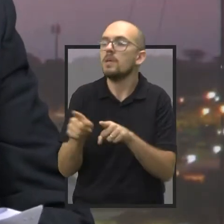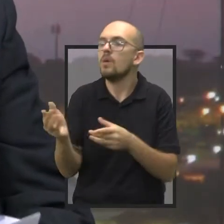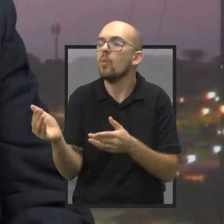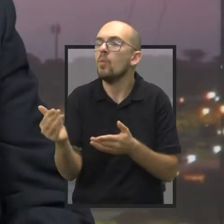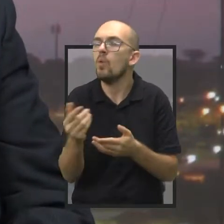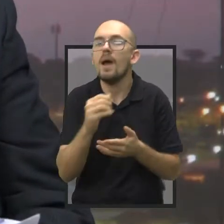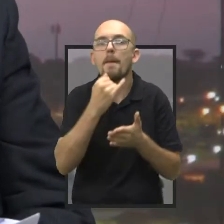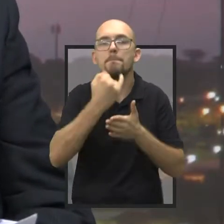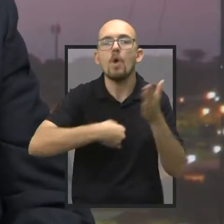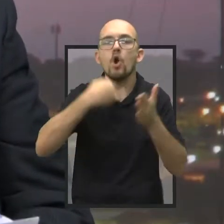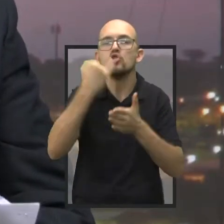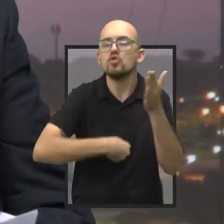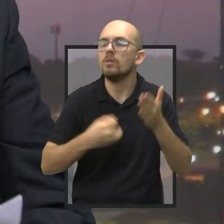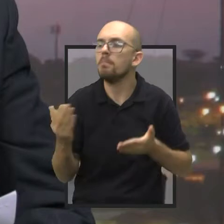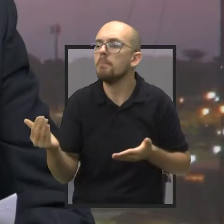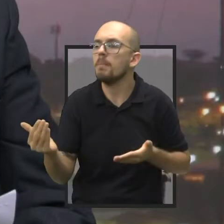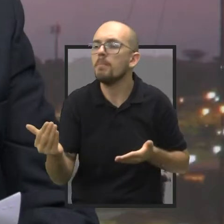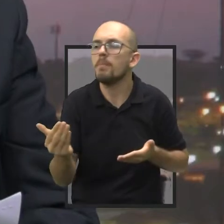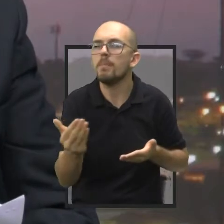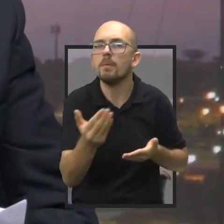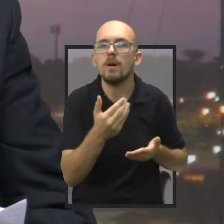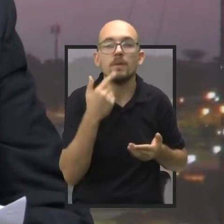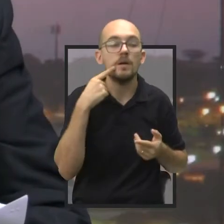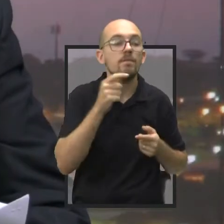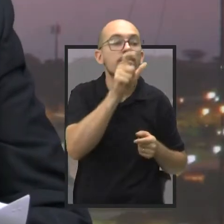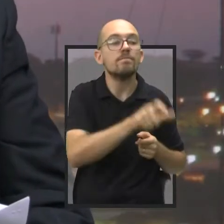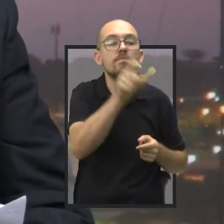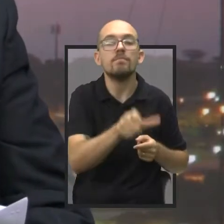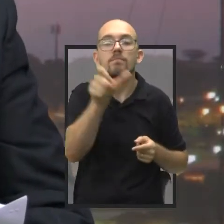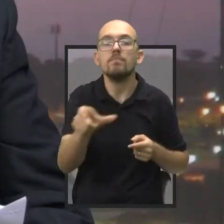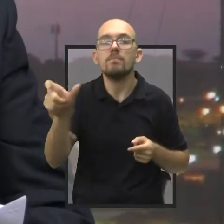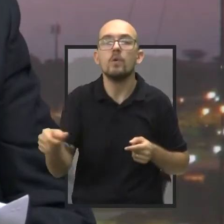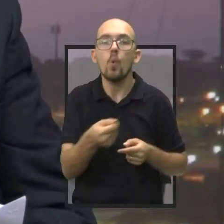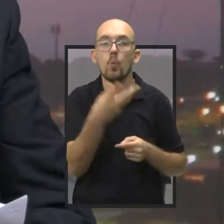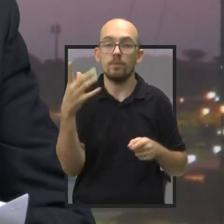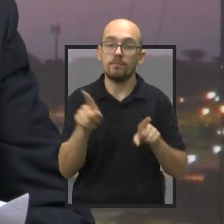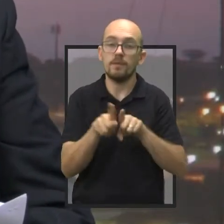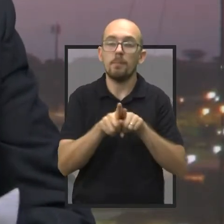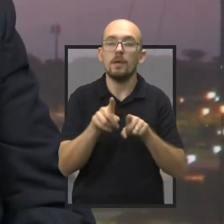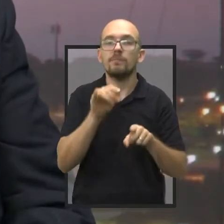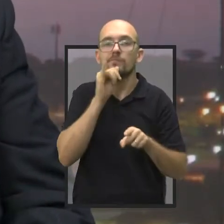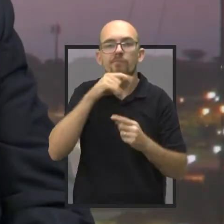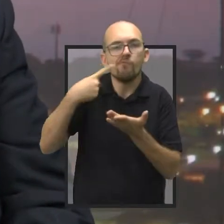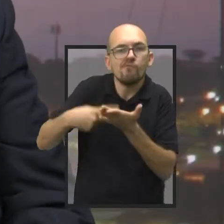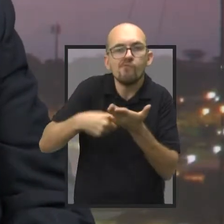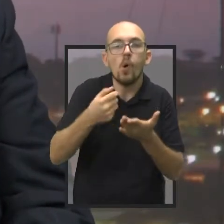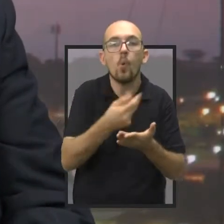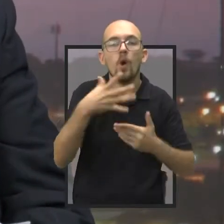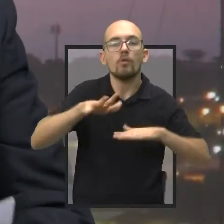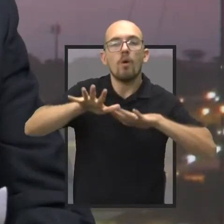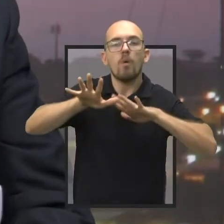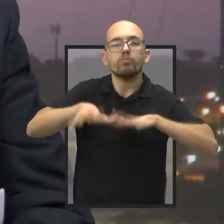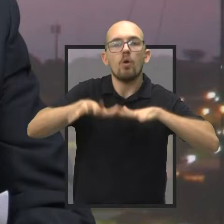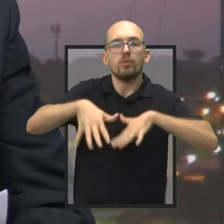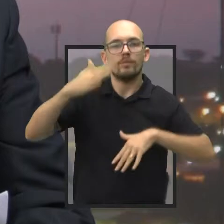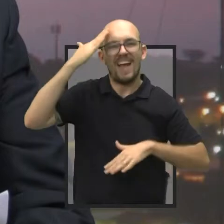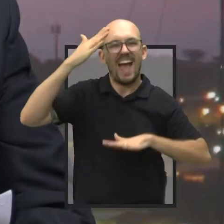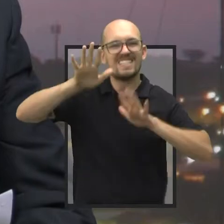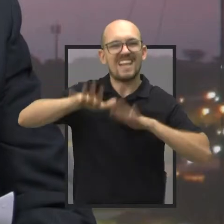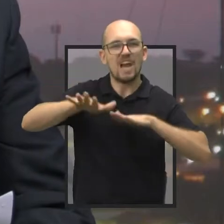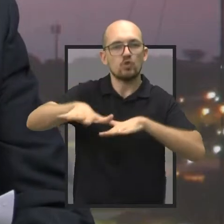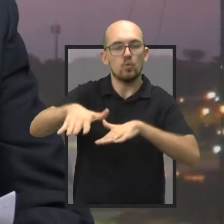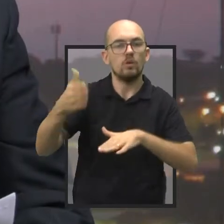de imposto, eles saberiam o número de exército, de pessoas que eles poderiam conter para o exército. Então